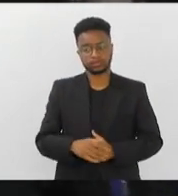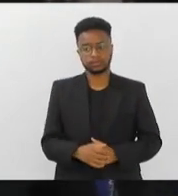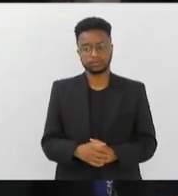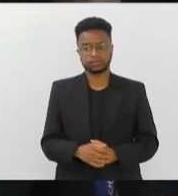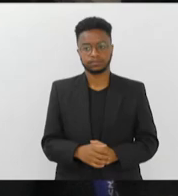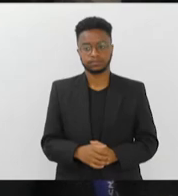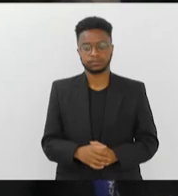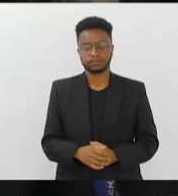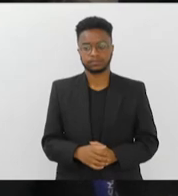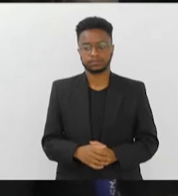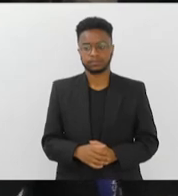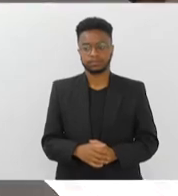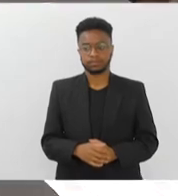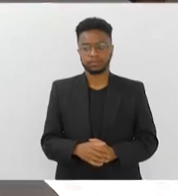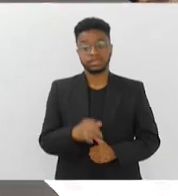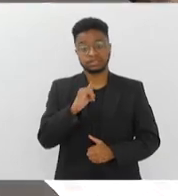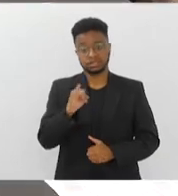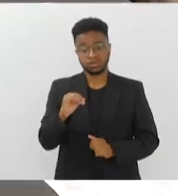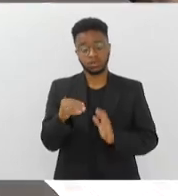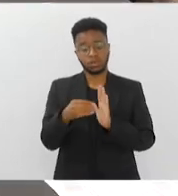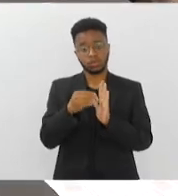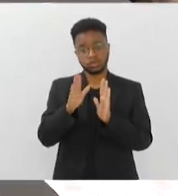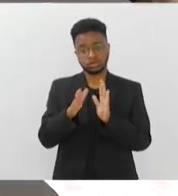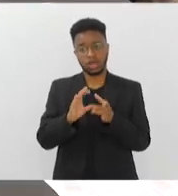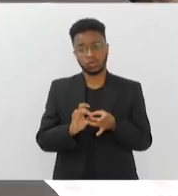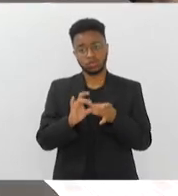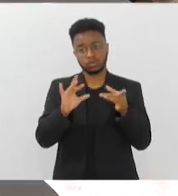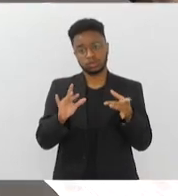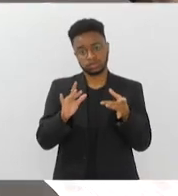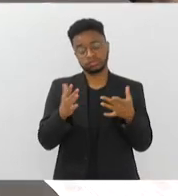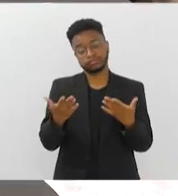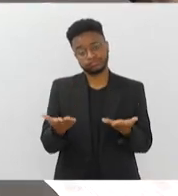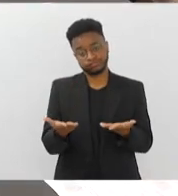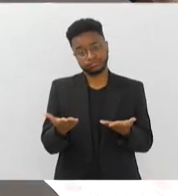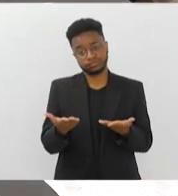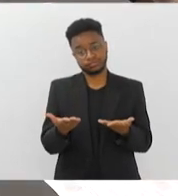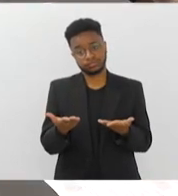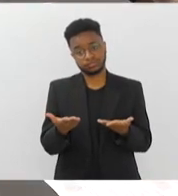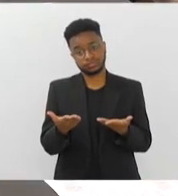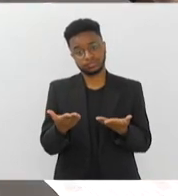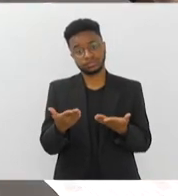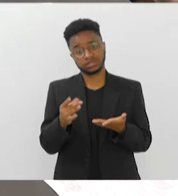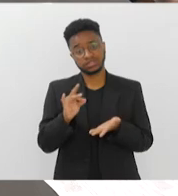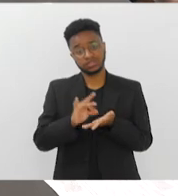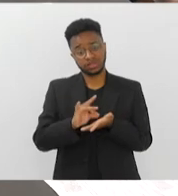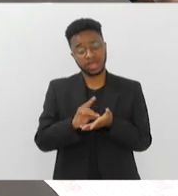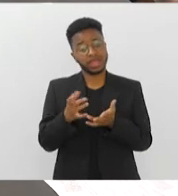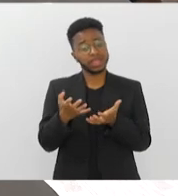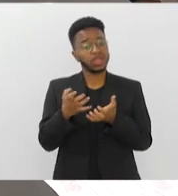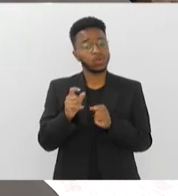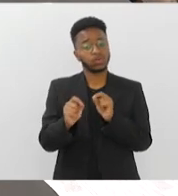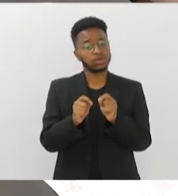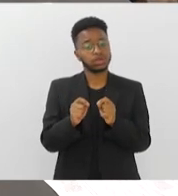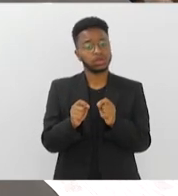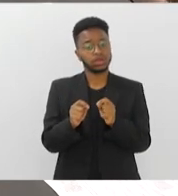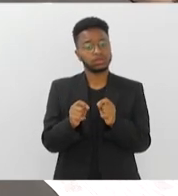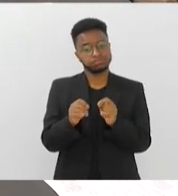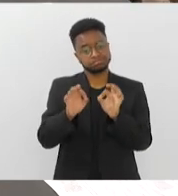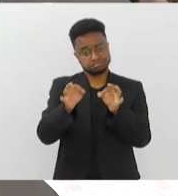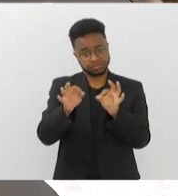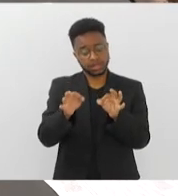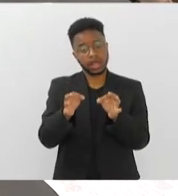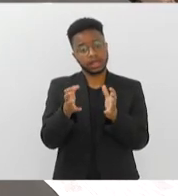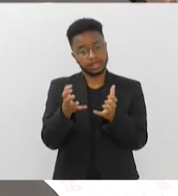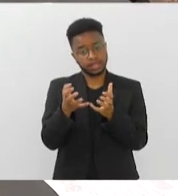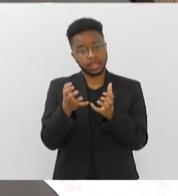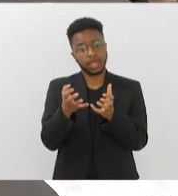Pois é. Se já está autorizado... É, já está autorizado. Então, na verdade, ele quer manter ali, e é legítimo, é justo, manter